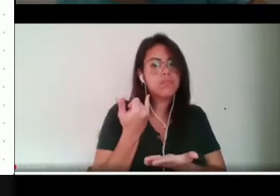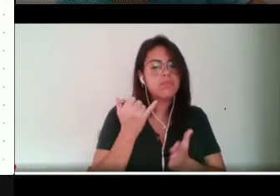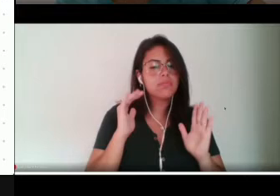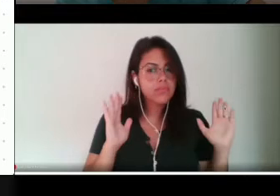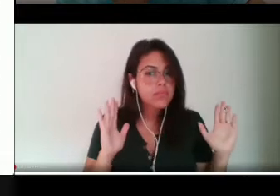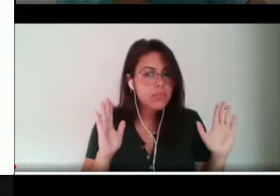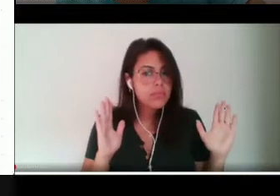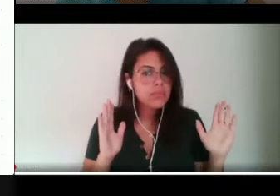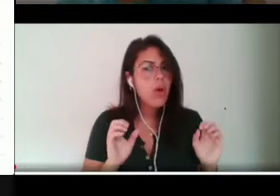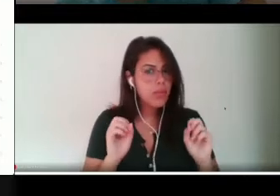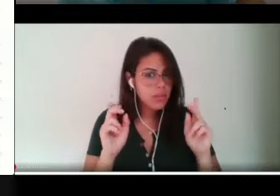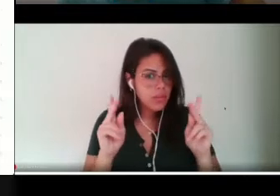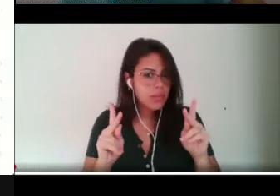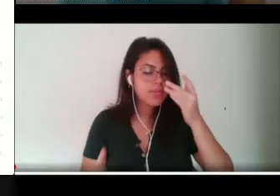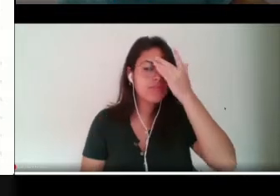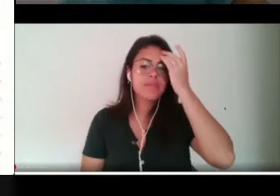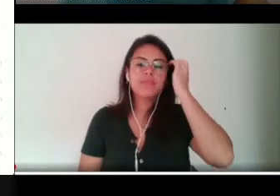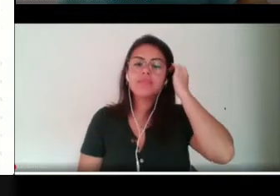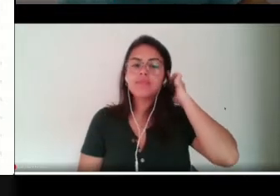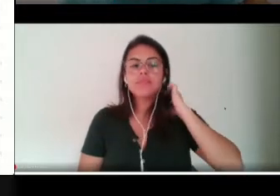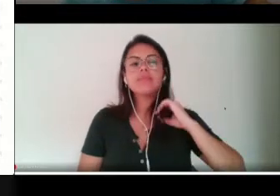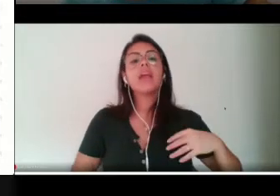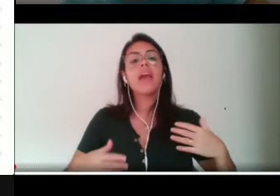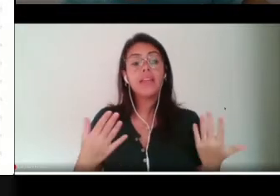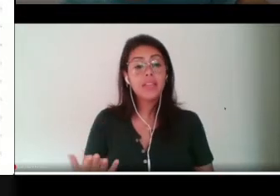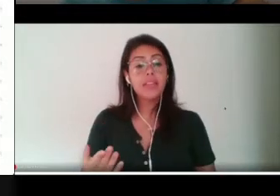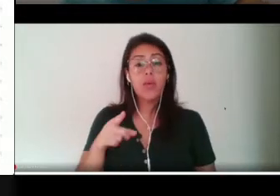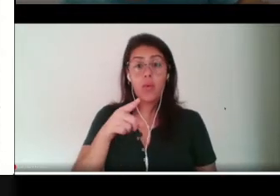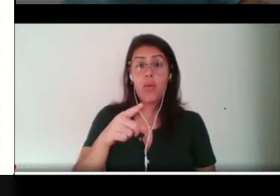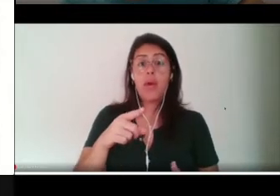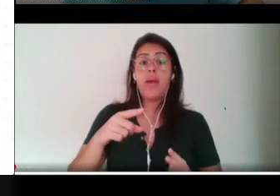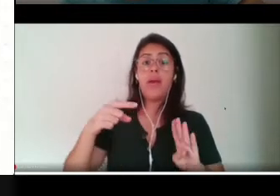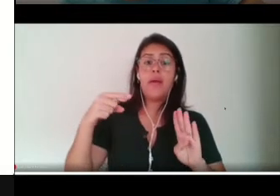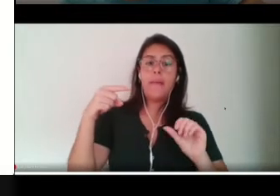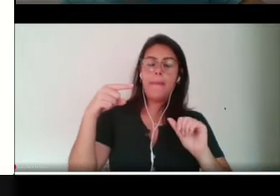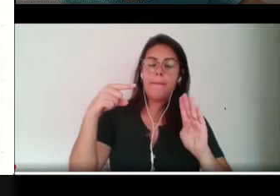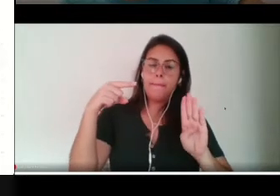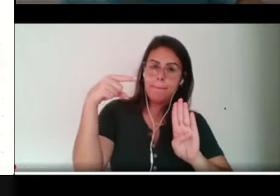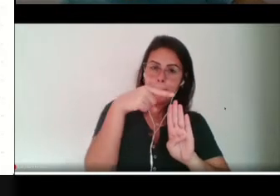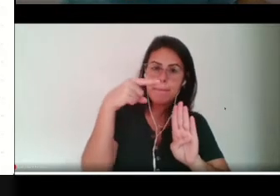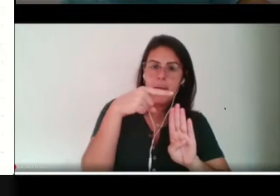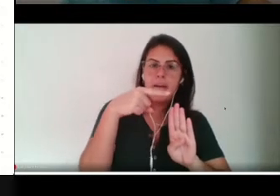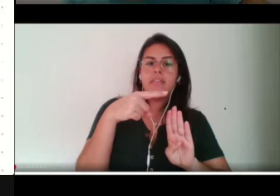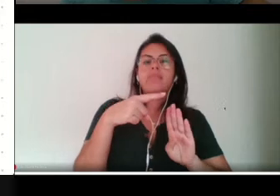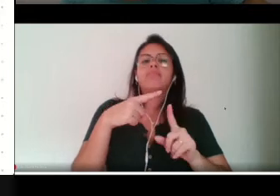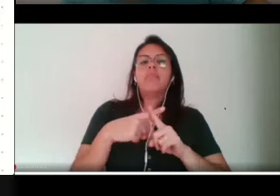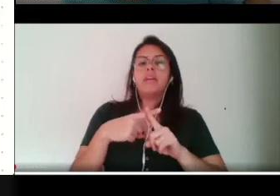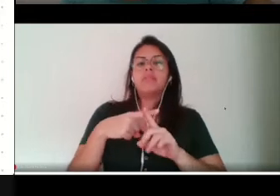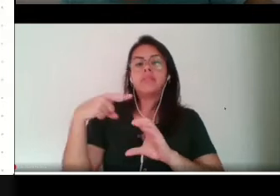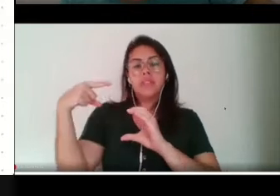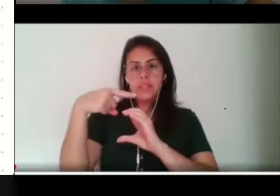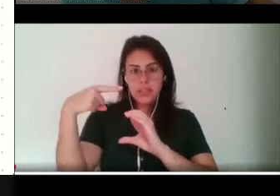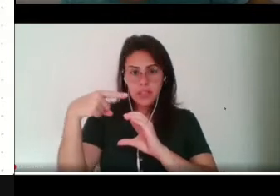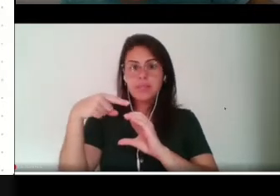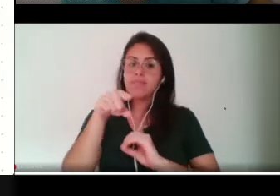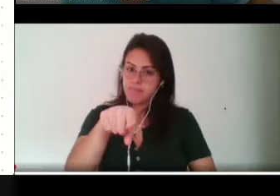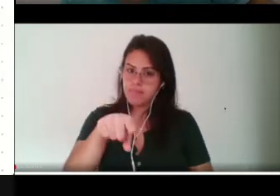tá? Então, B VEC C é isso aqui. E agora, para eu achar A